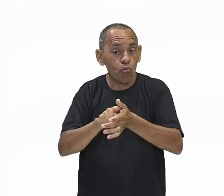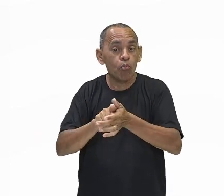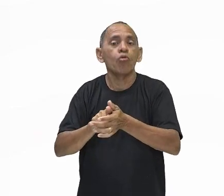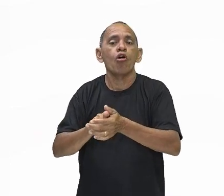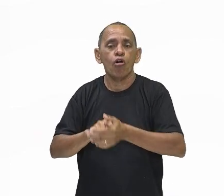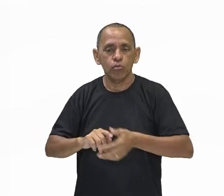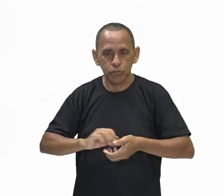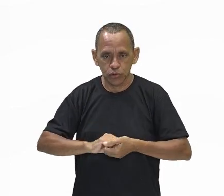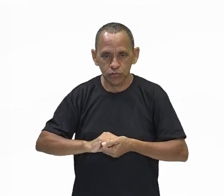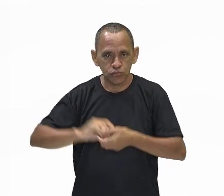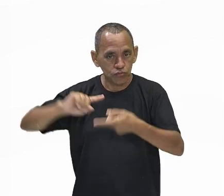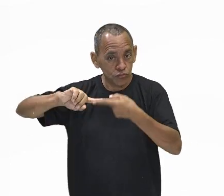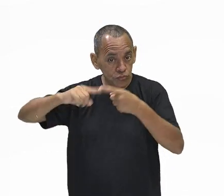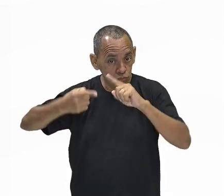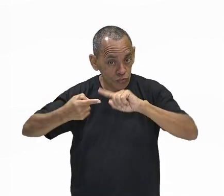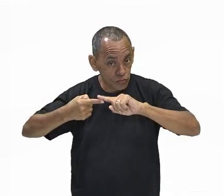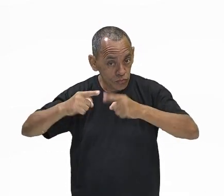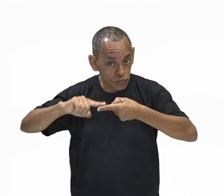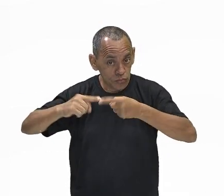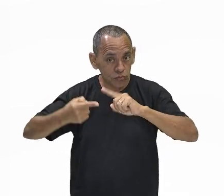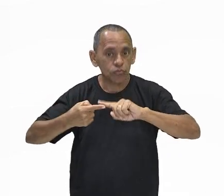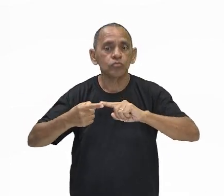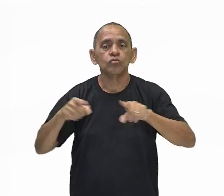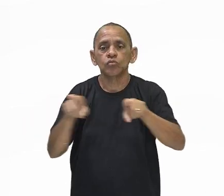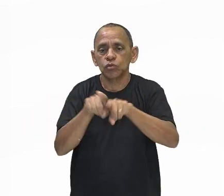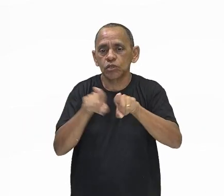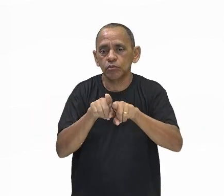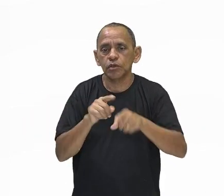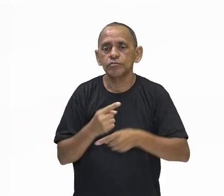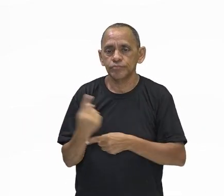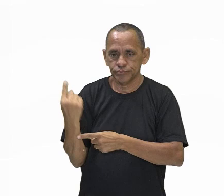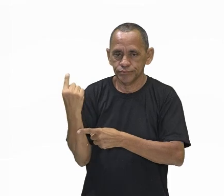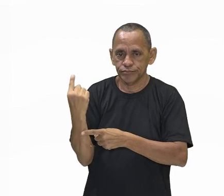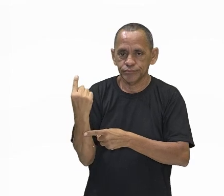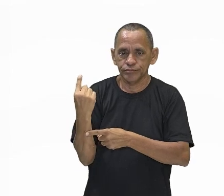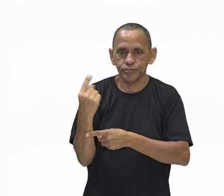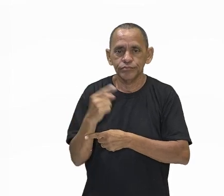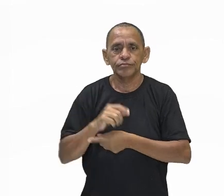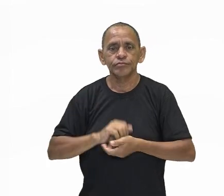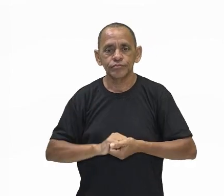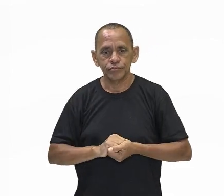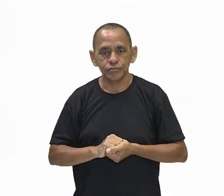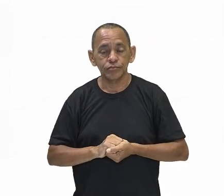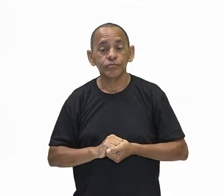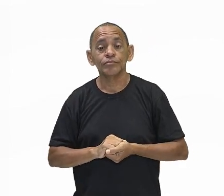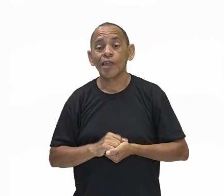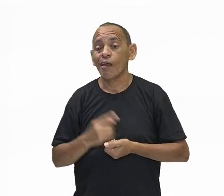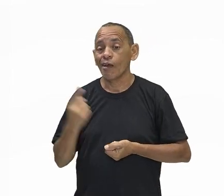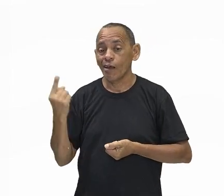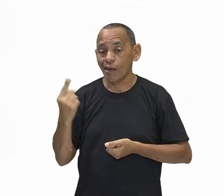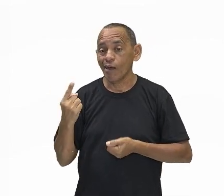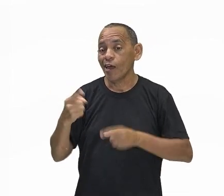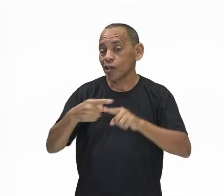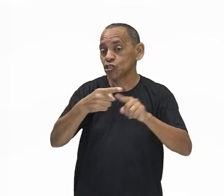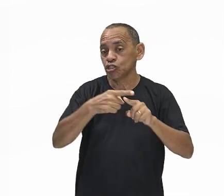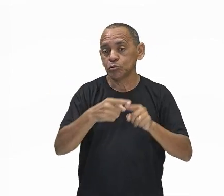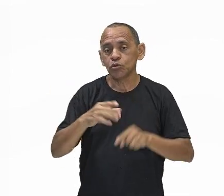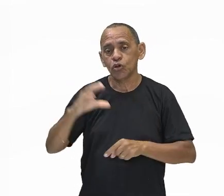elementos geométricos da lente, nós temos toda lente esférica, seja ela côncava, seja